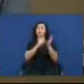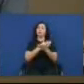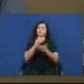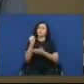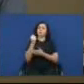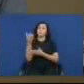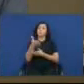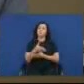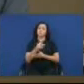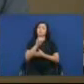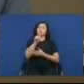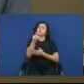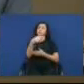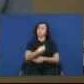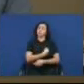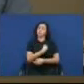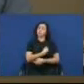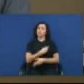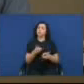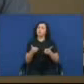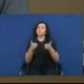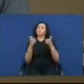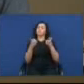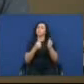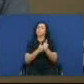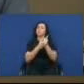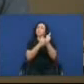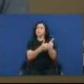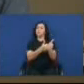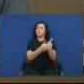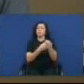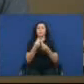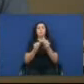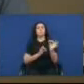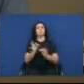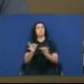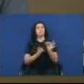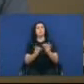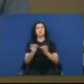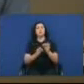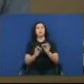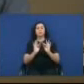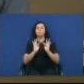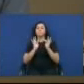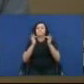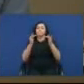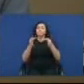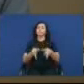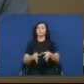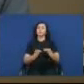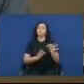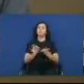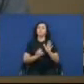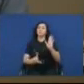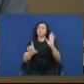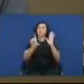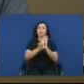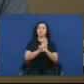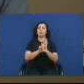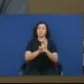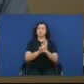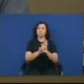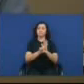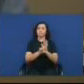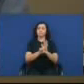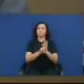8h30 da noite. Se vocês estiverem conosco, vocês poderão acompanhar o processo de conclusão da feitura das